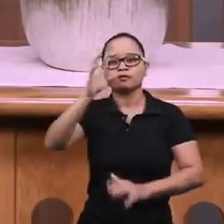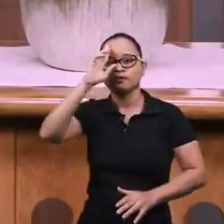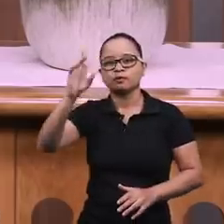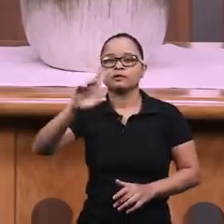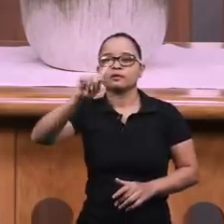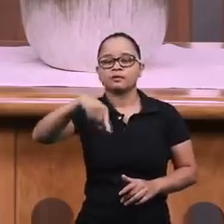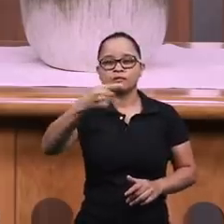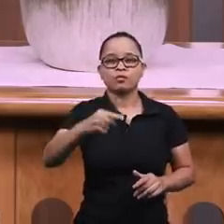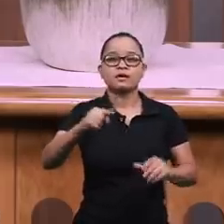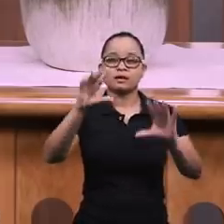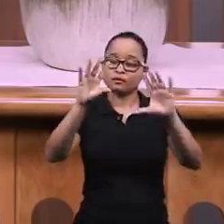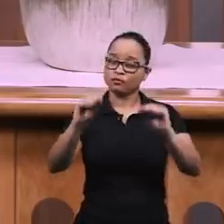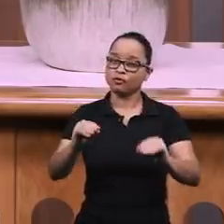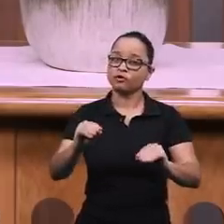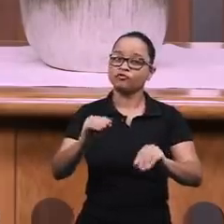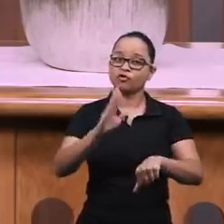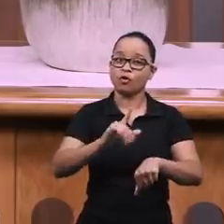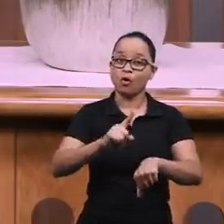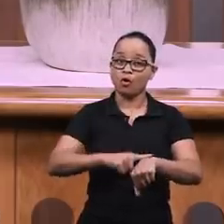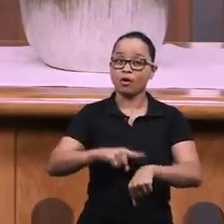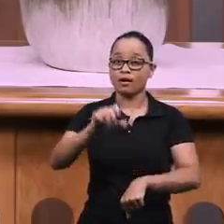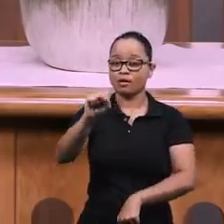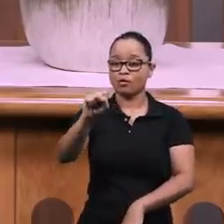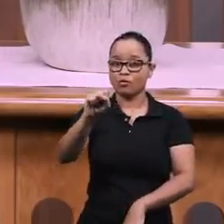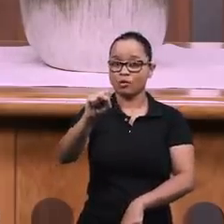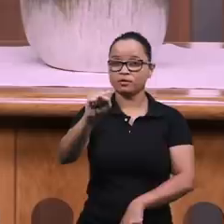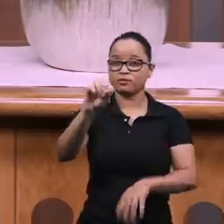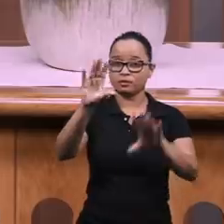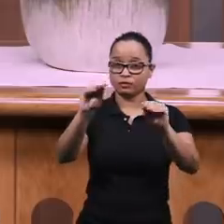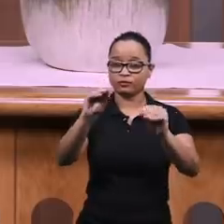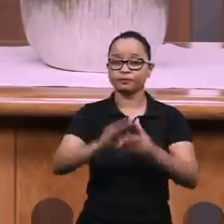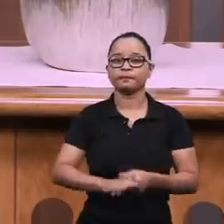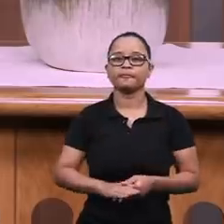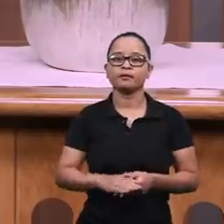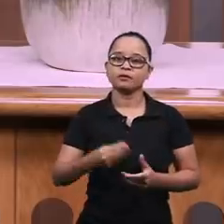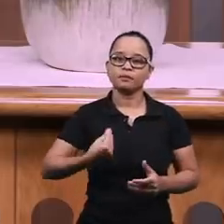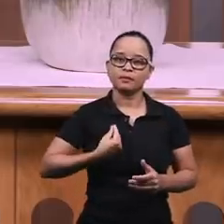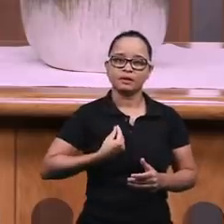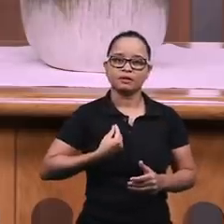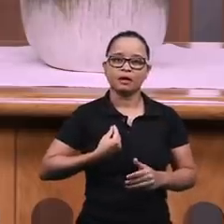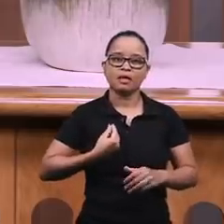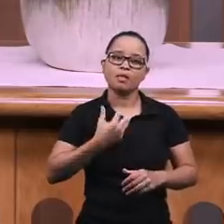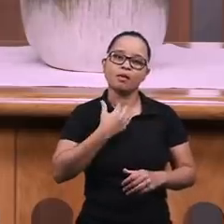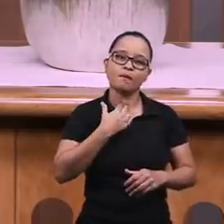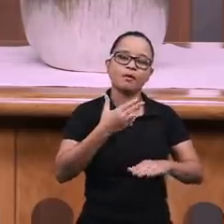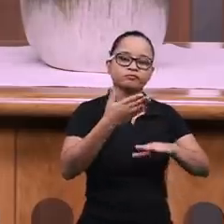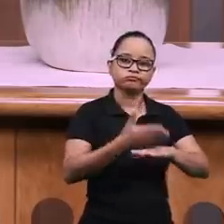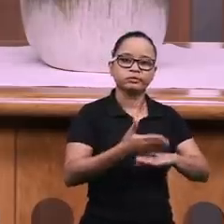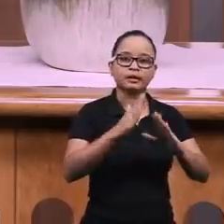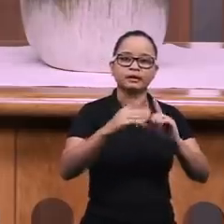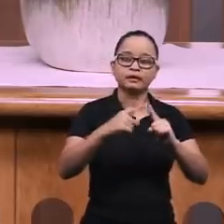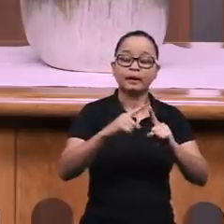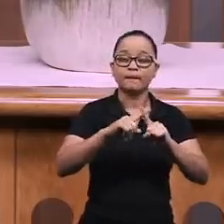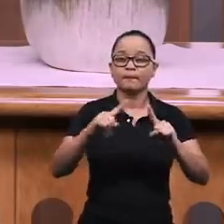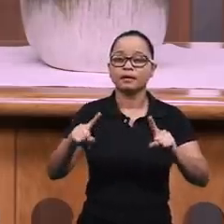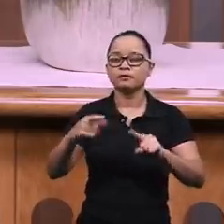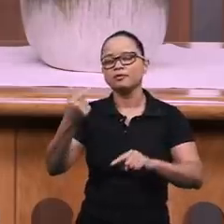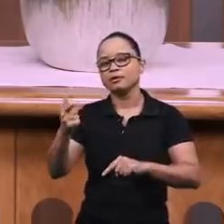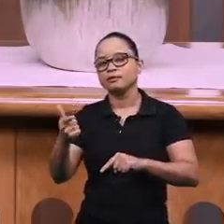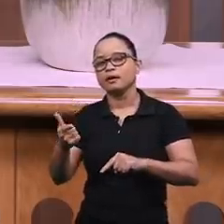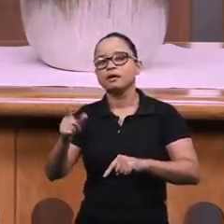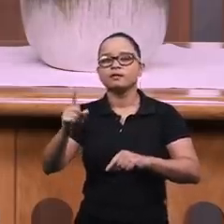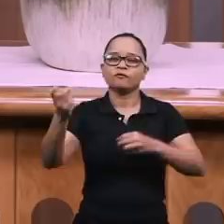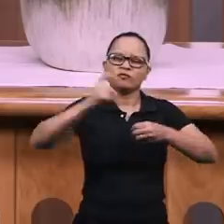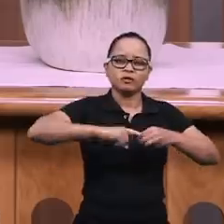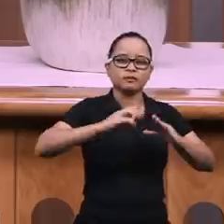seja o nome do senhor logo mais à noite às 20 horas para aqueles que não puderem ir presencialmente as igrejas ou até mesmo pra